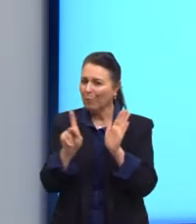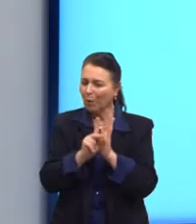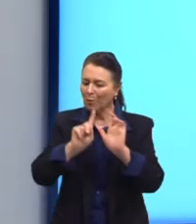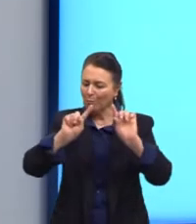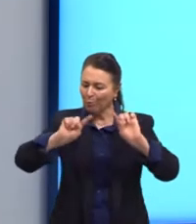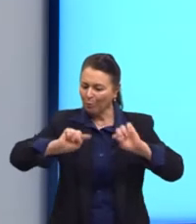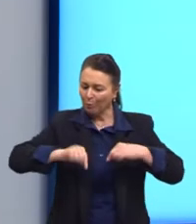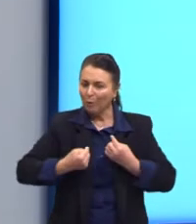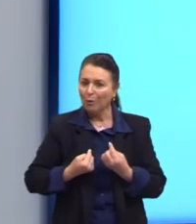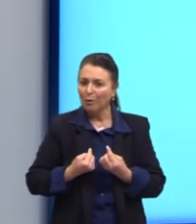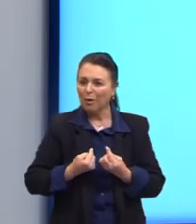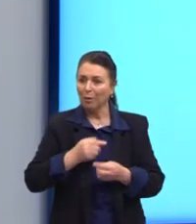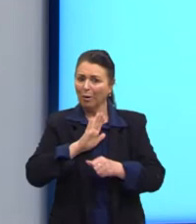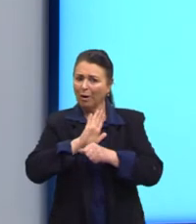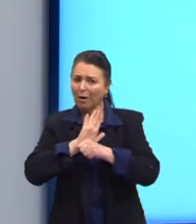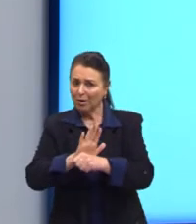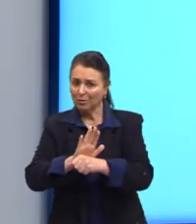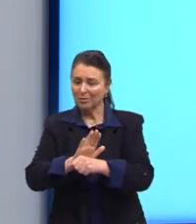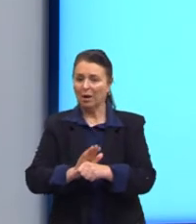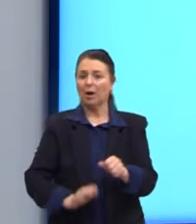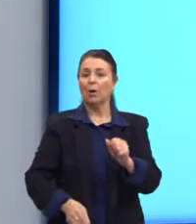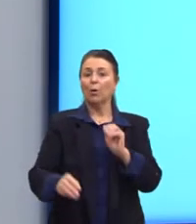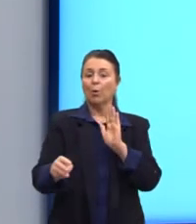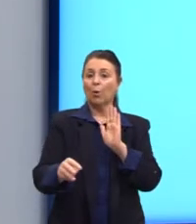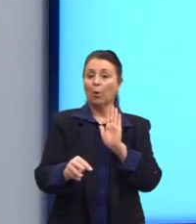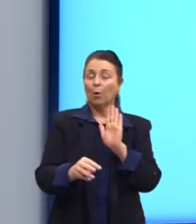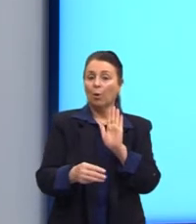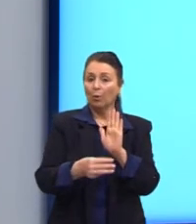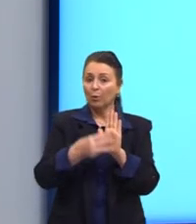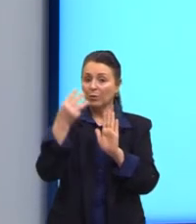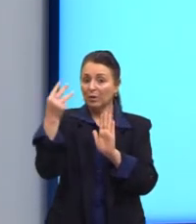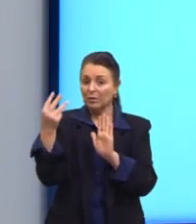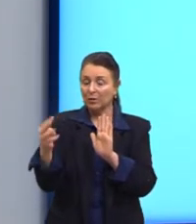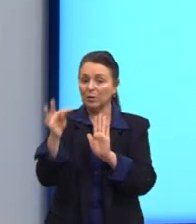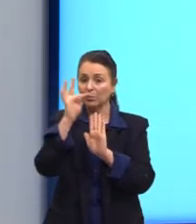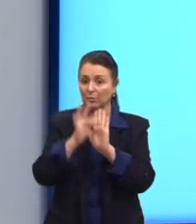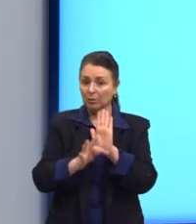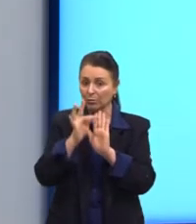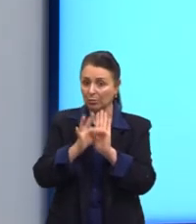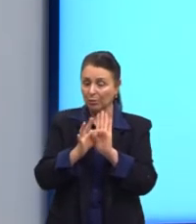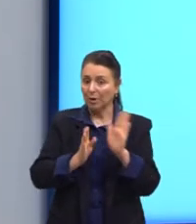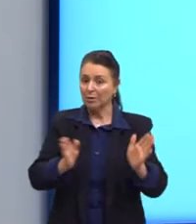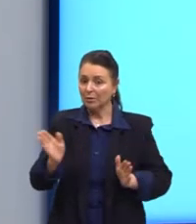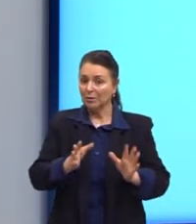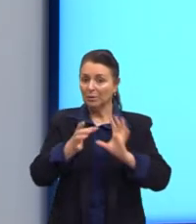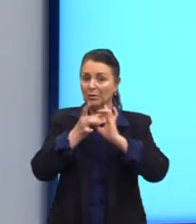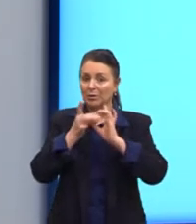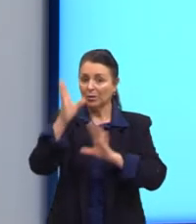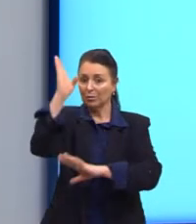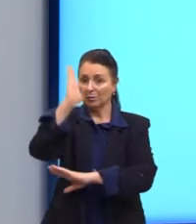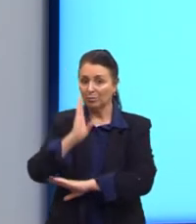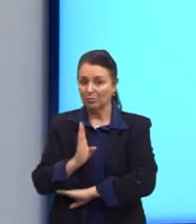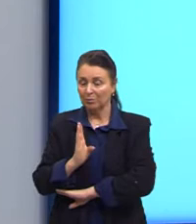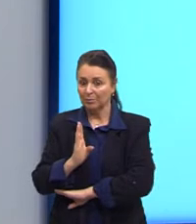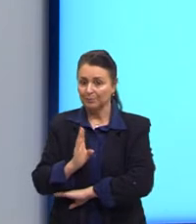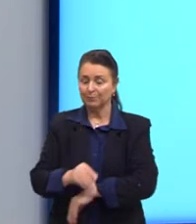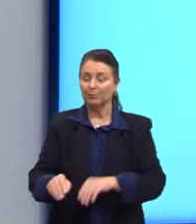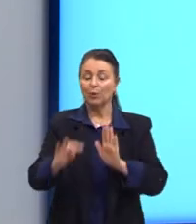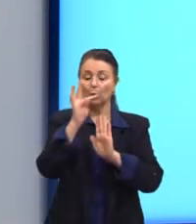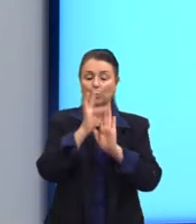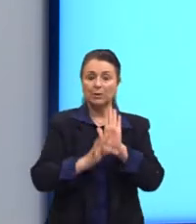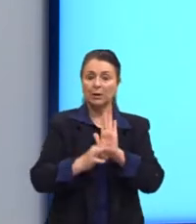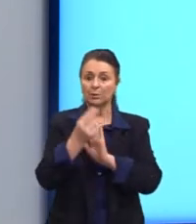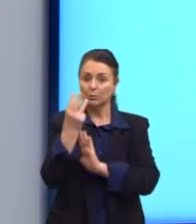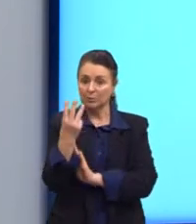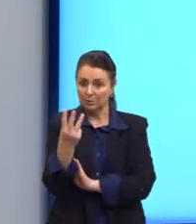texto 3 para a democratização do acesso ao cinema no Brasil o texto 3 ele tem